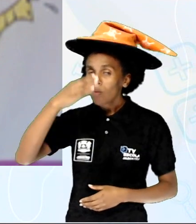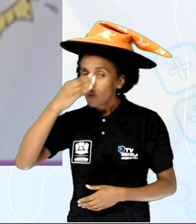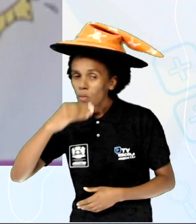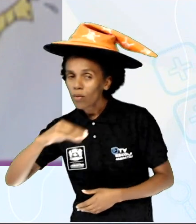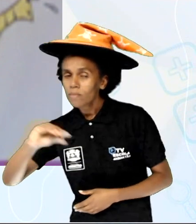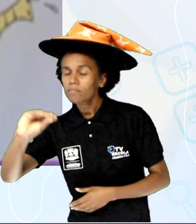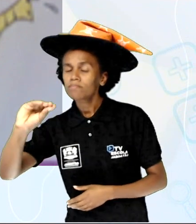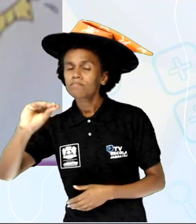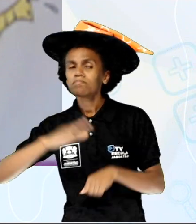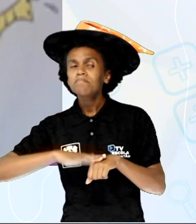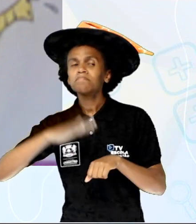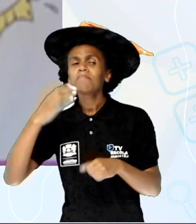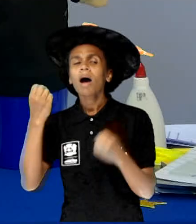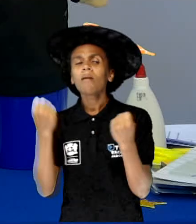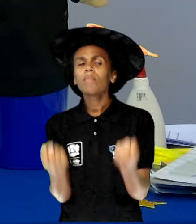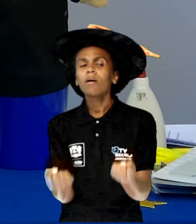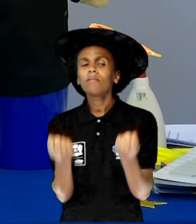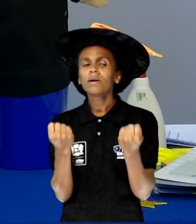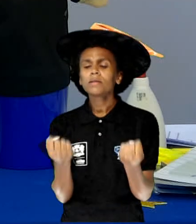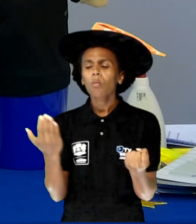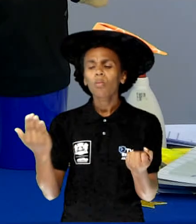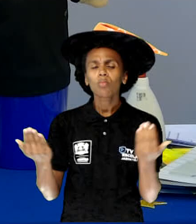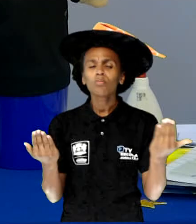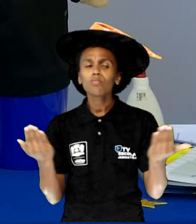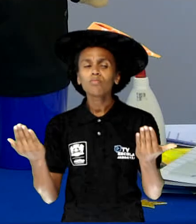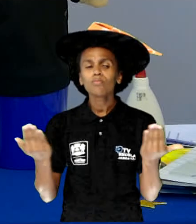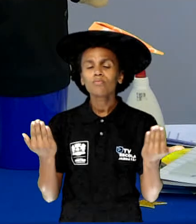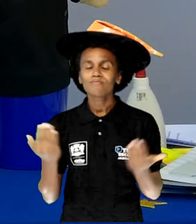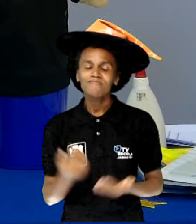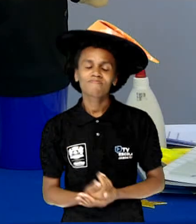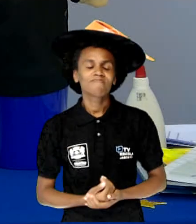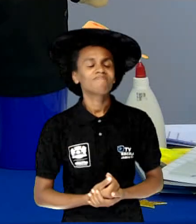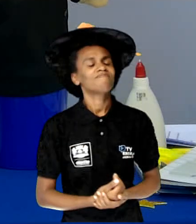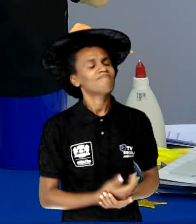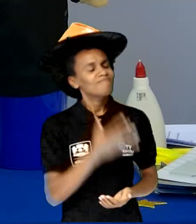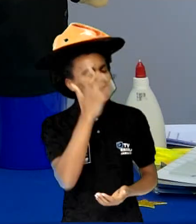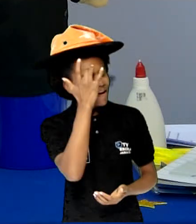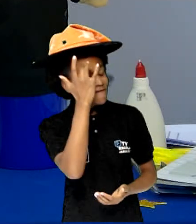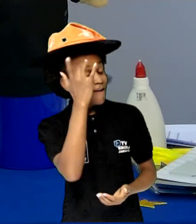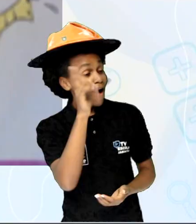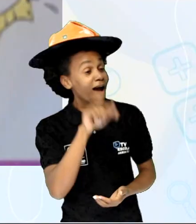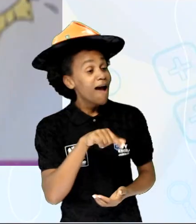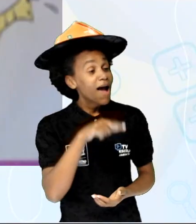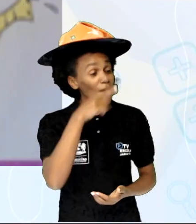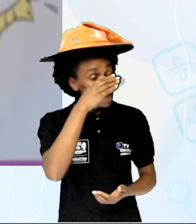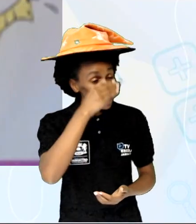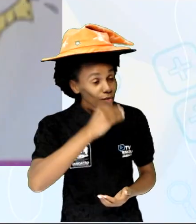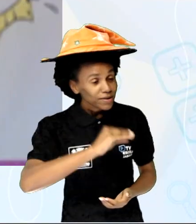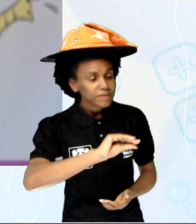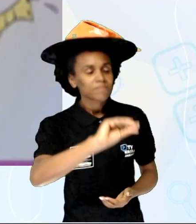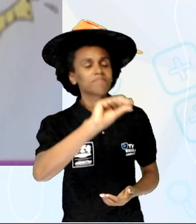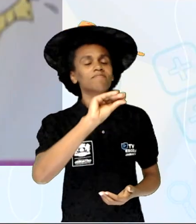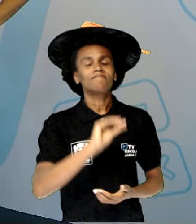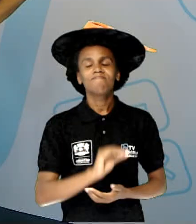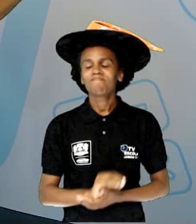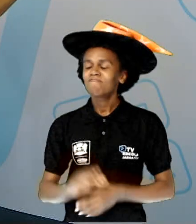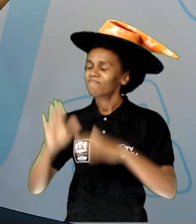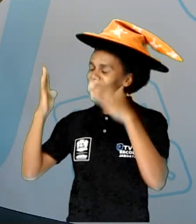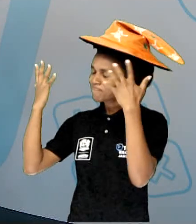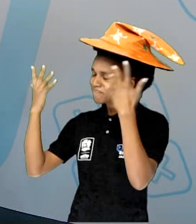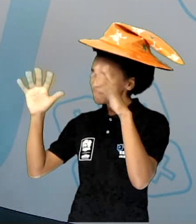pesado é muito fã professora é um elefante muito